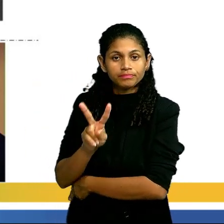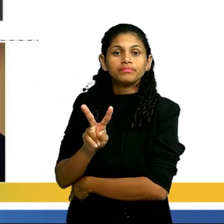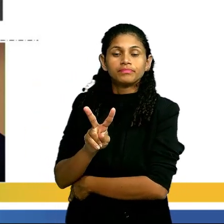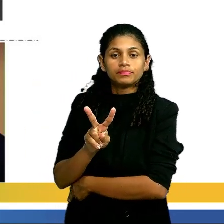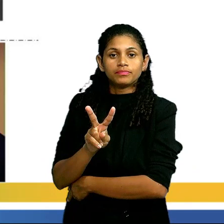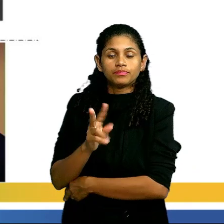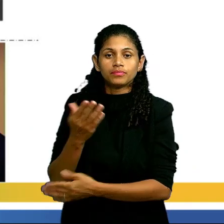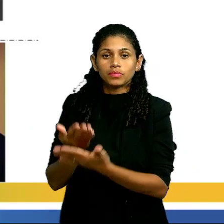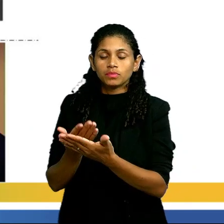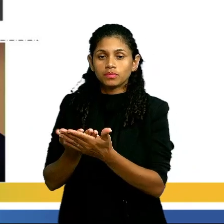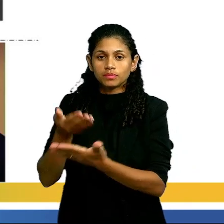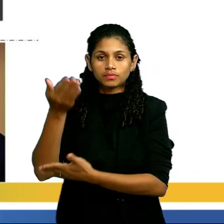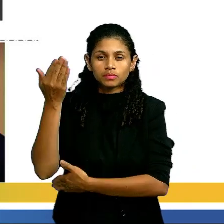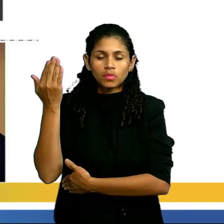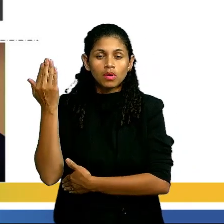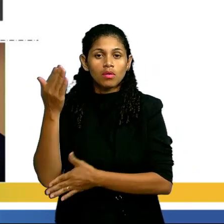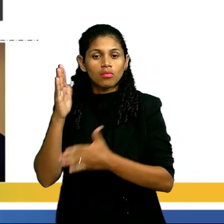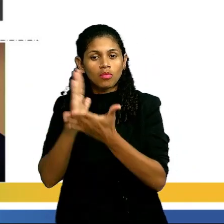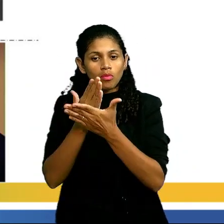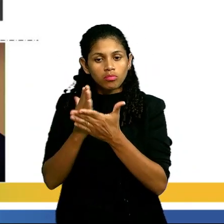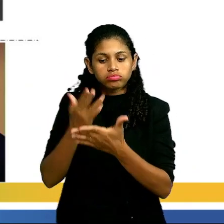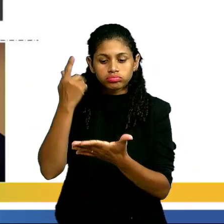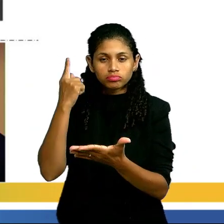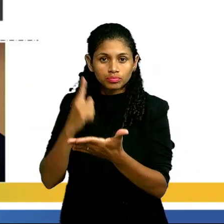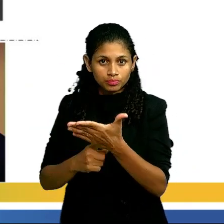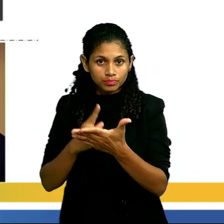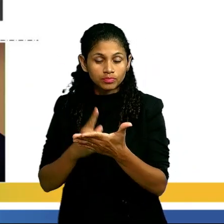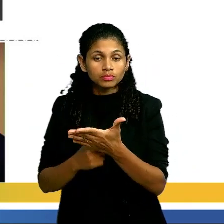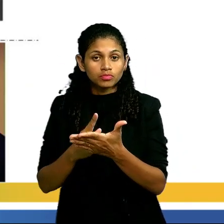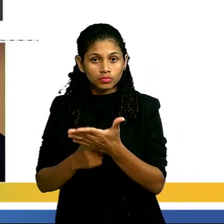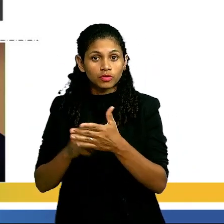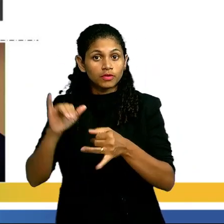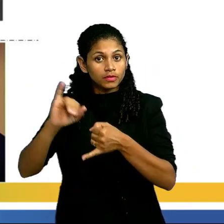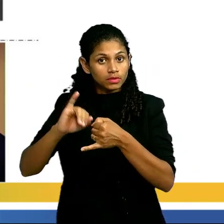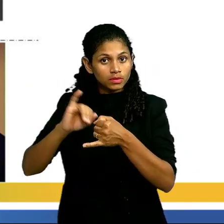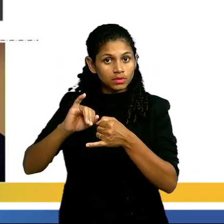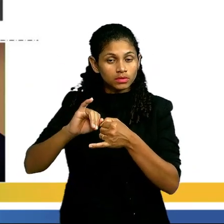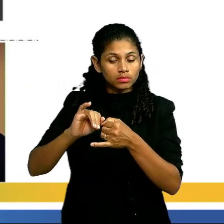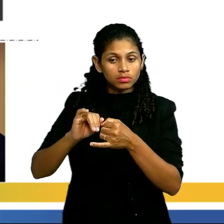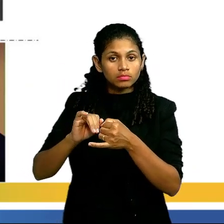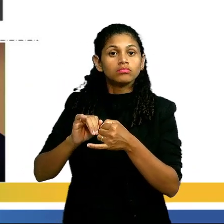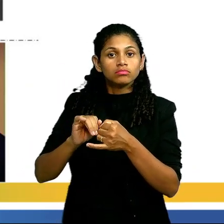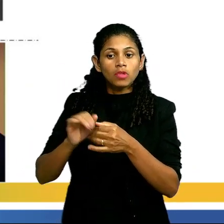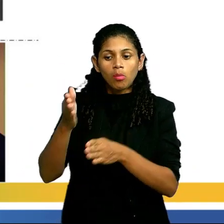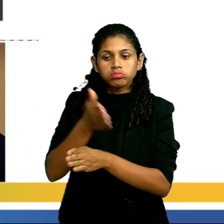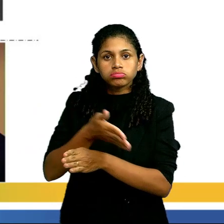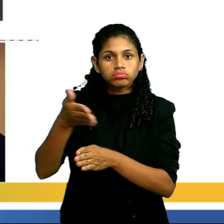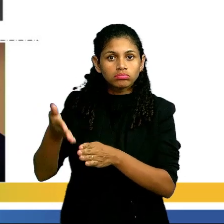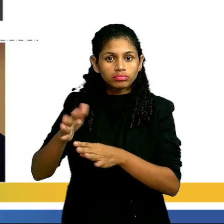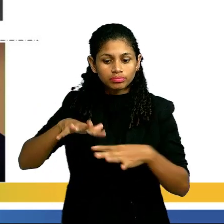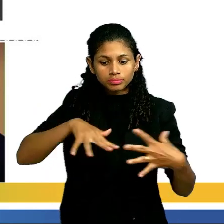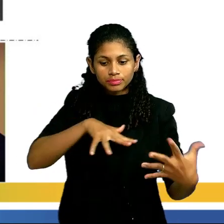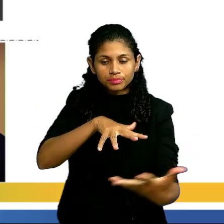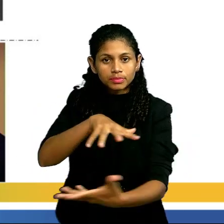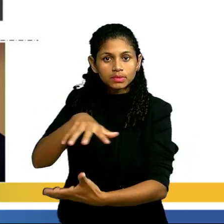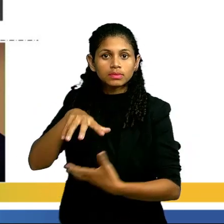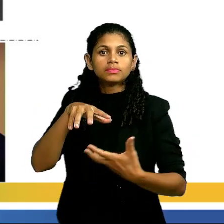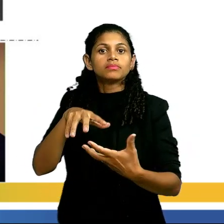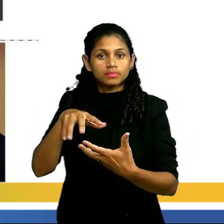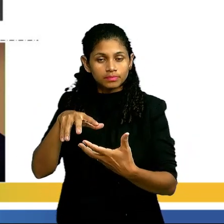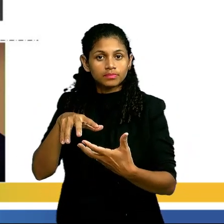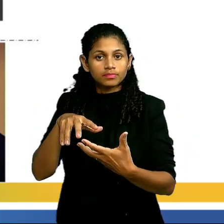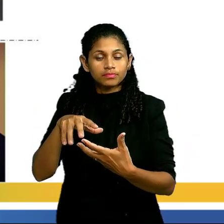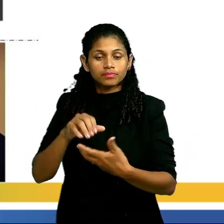alguns acordos e conferências foram realizadas entre as nações envolvidas. Uma dessas conferências foi